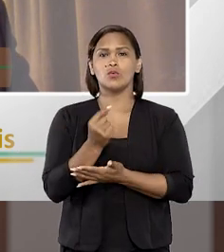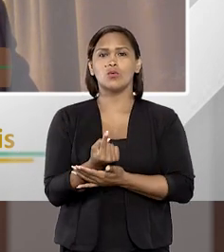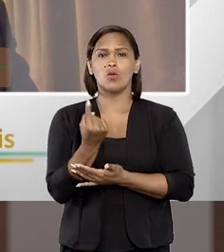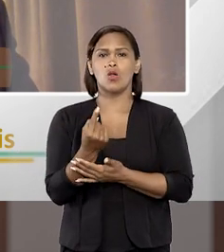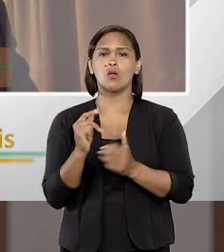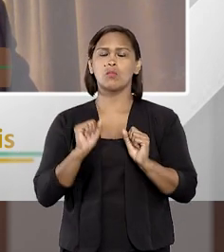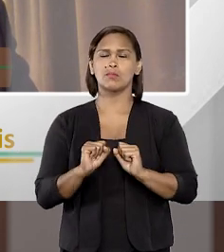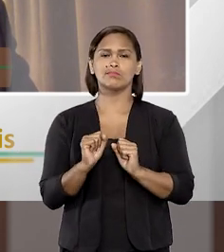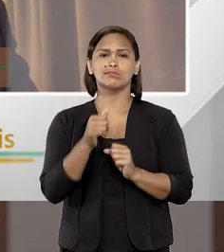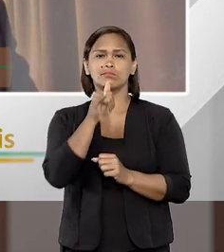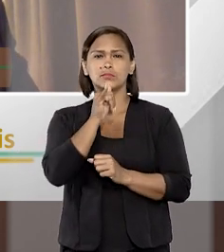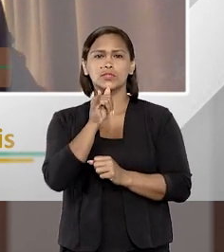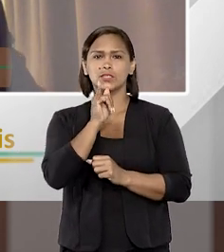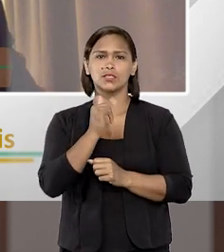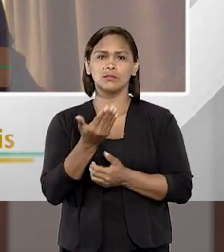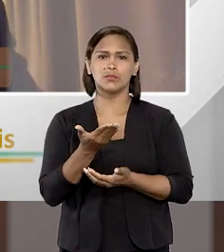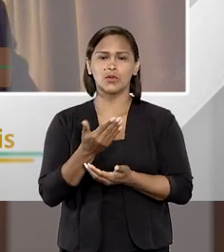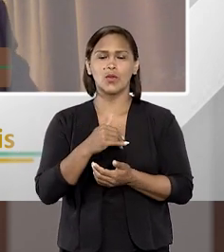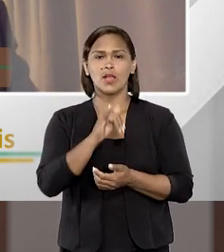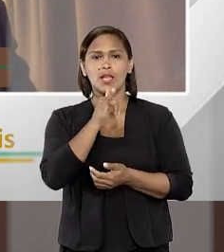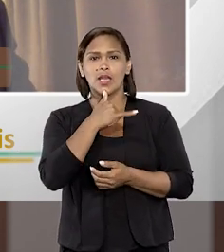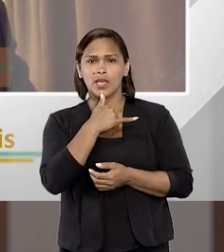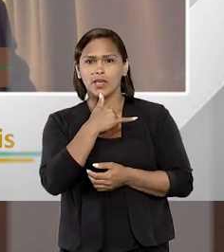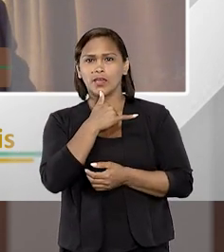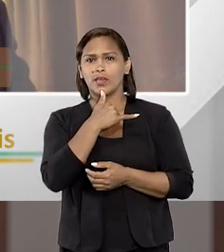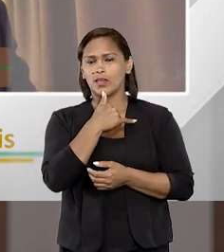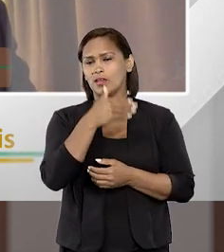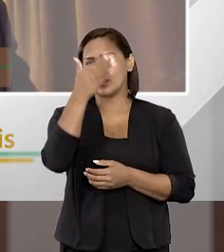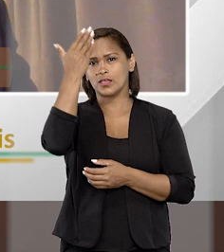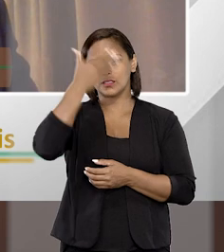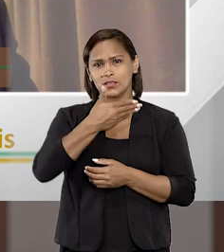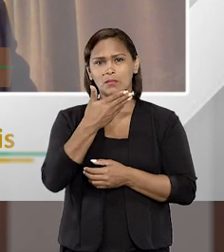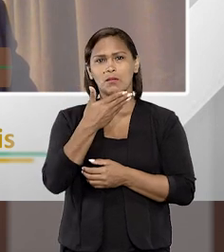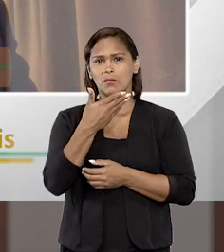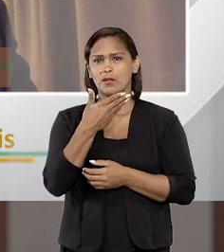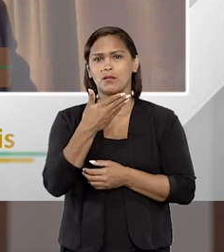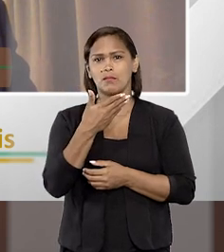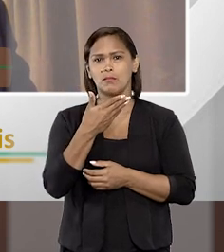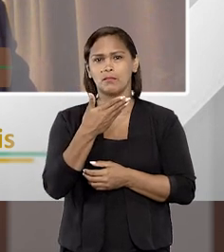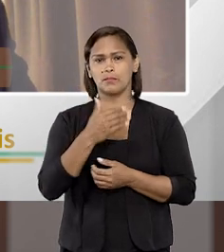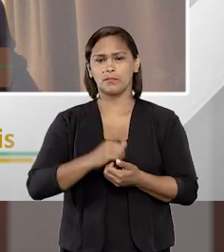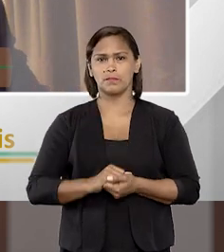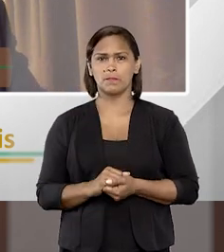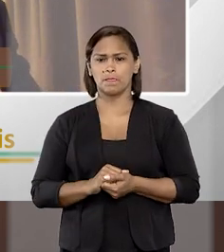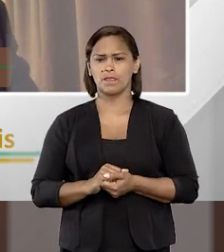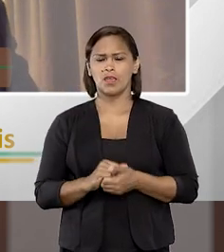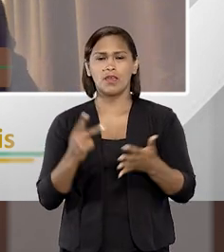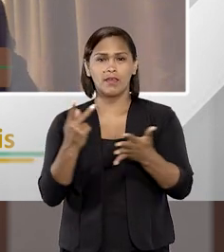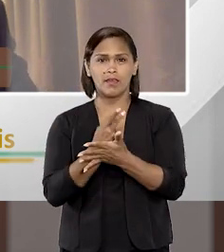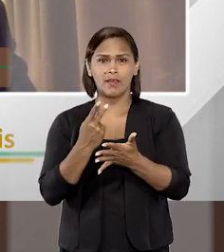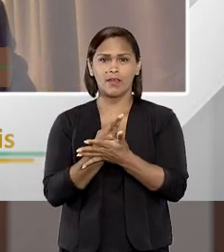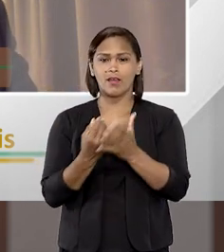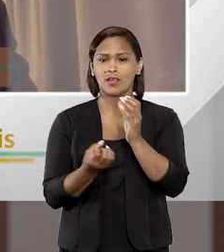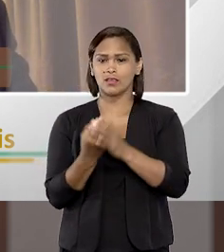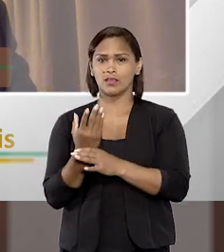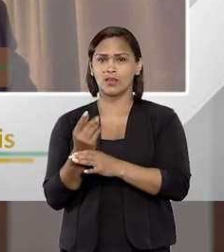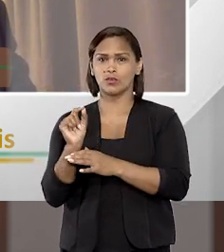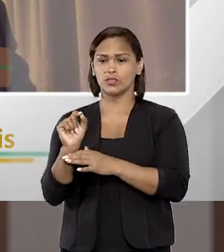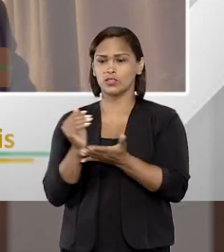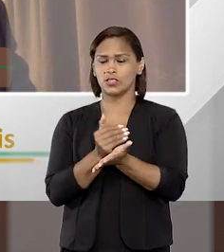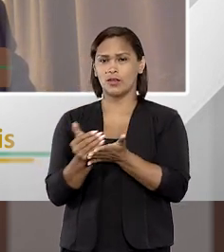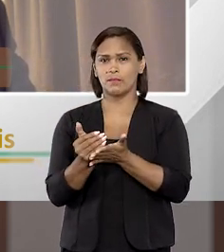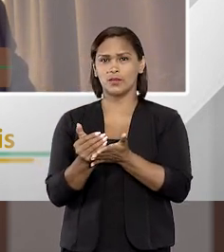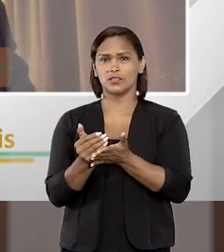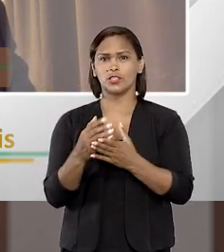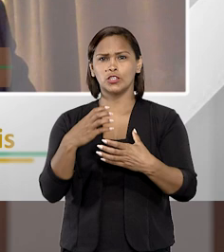em que lamentavelmente essa prova tenha sido distorcida na origem a